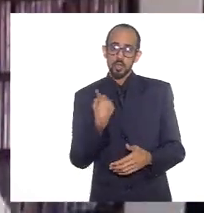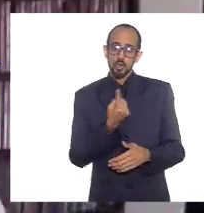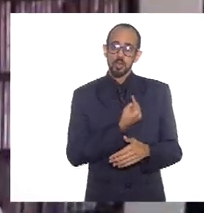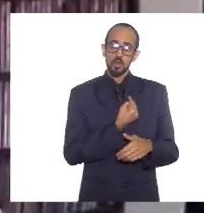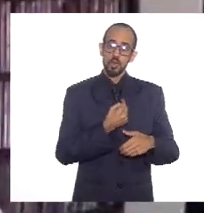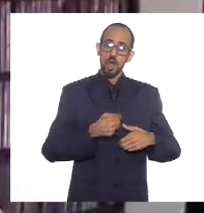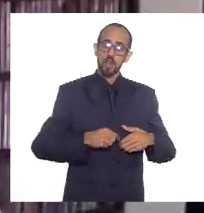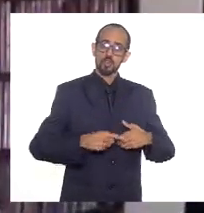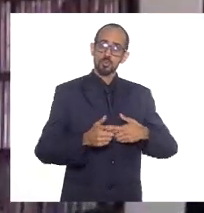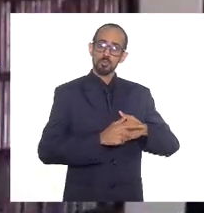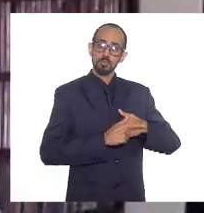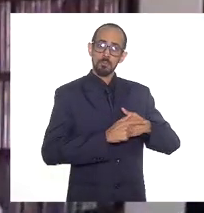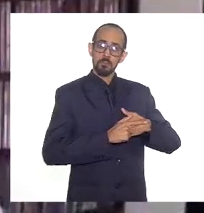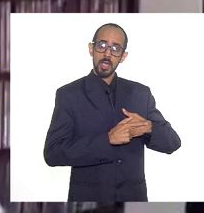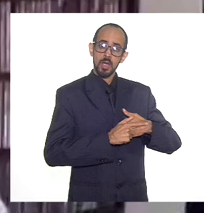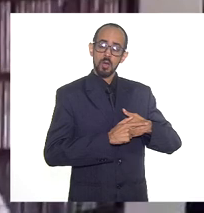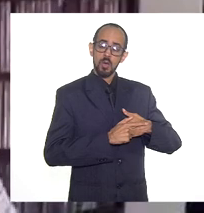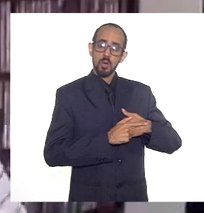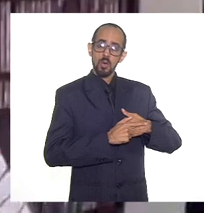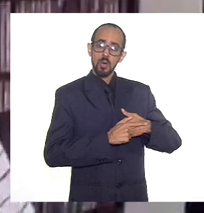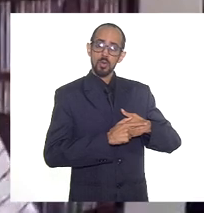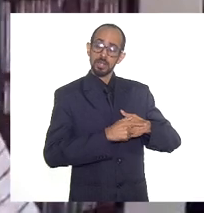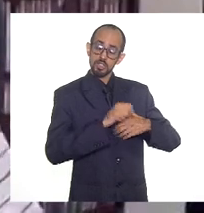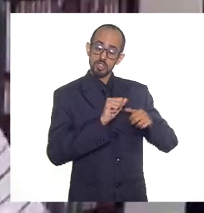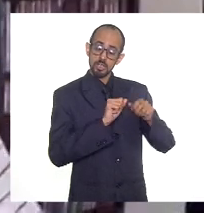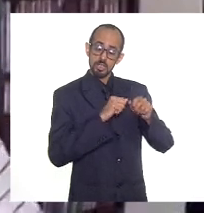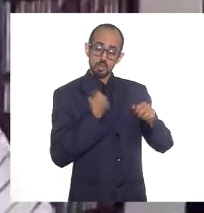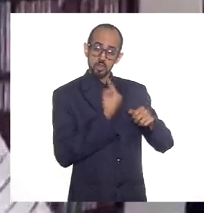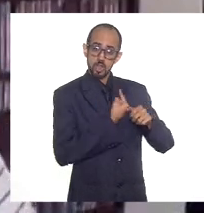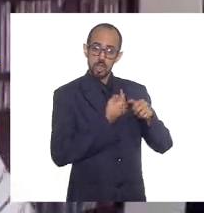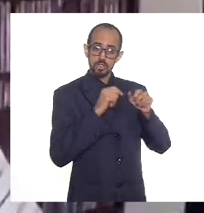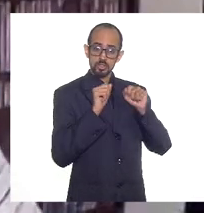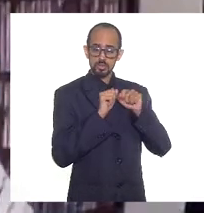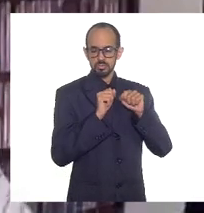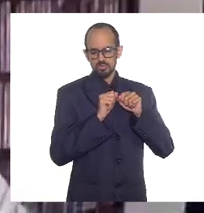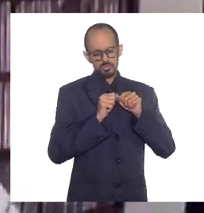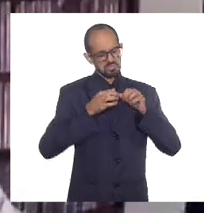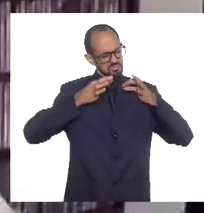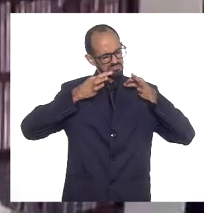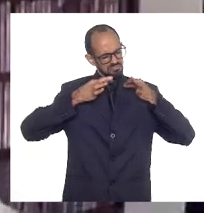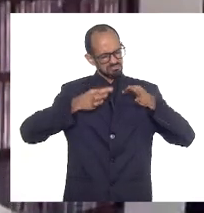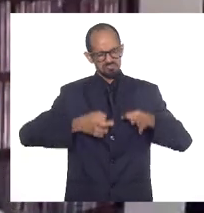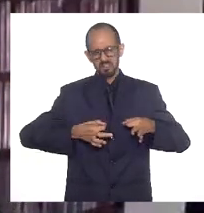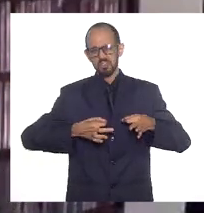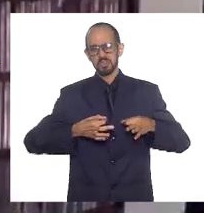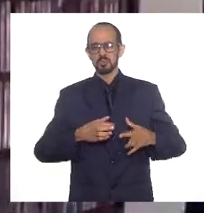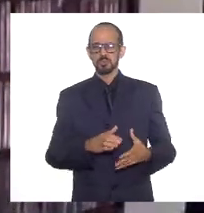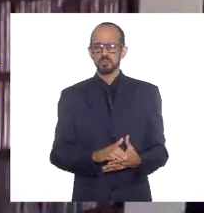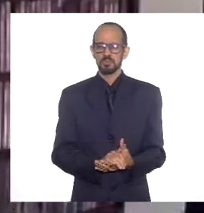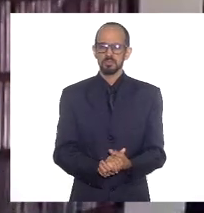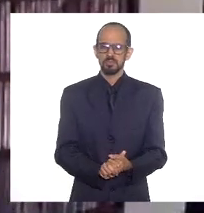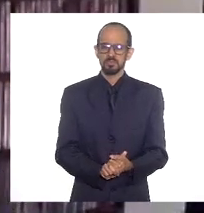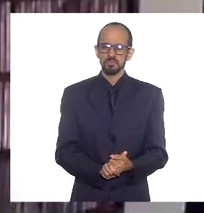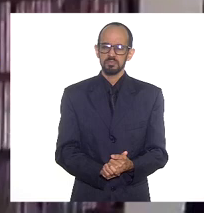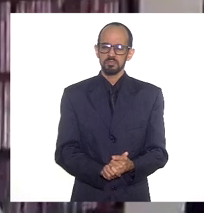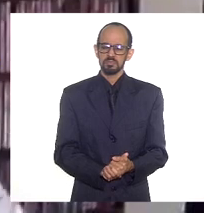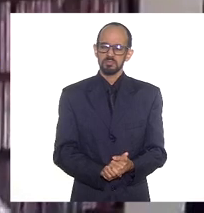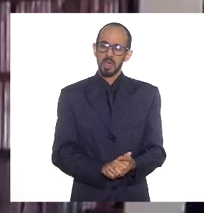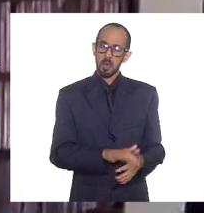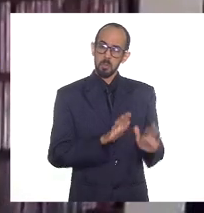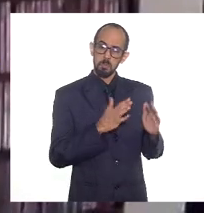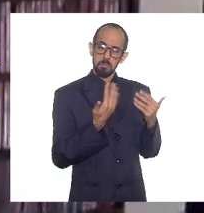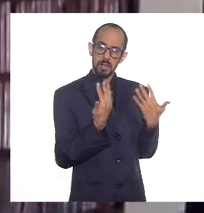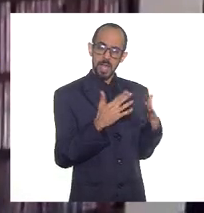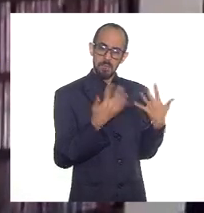de casa tem sido cumprido ipsis literis e com louvor.